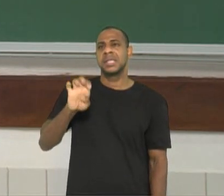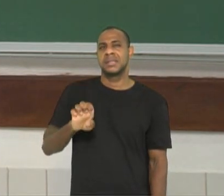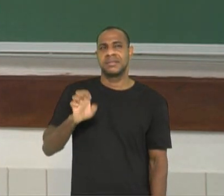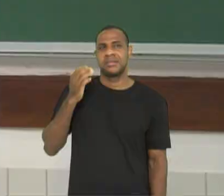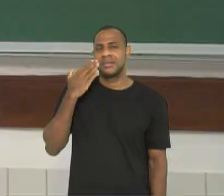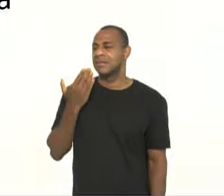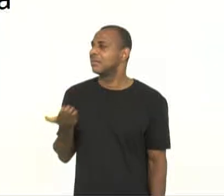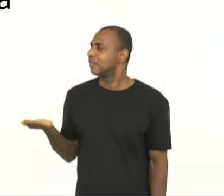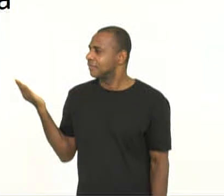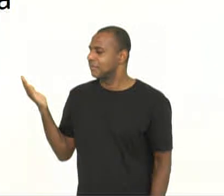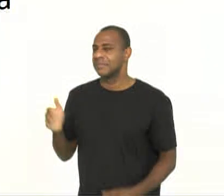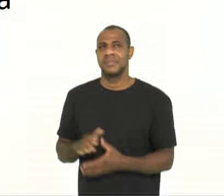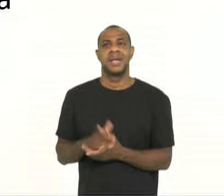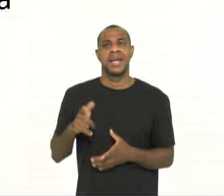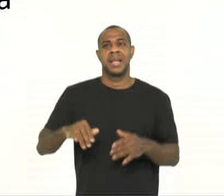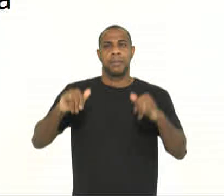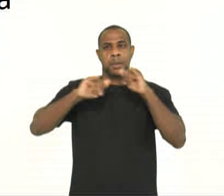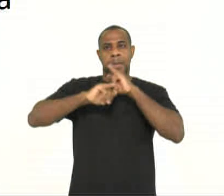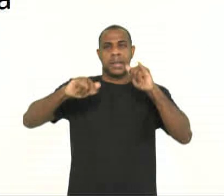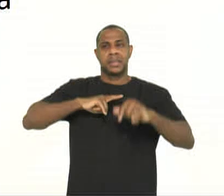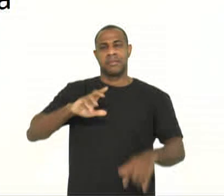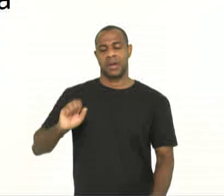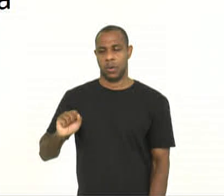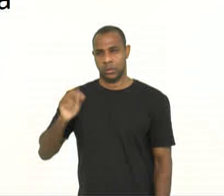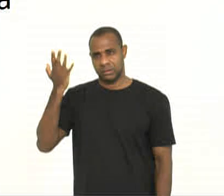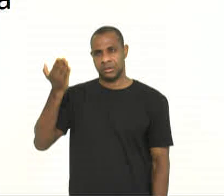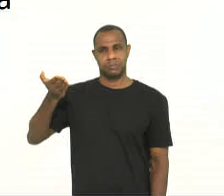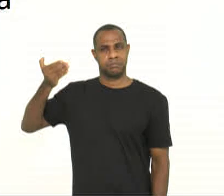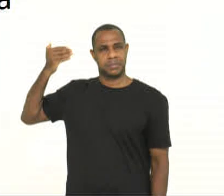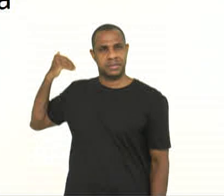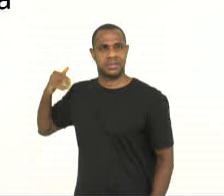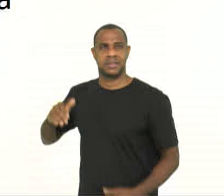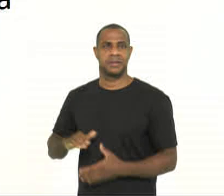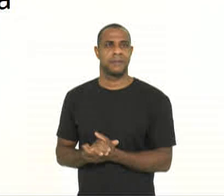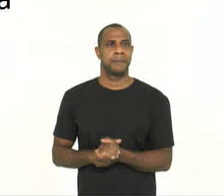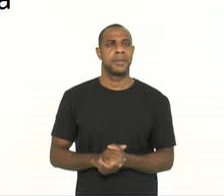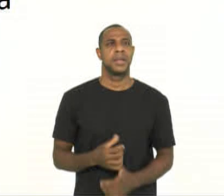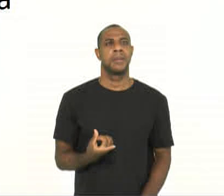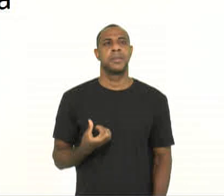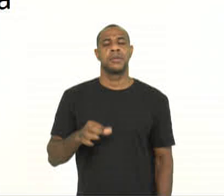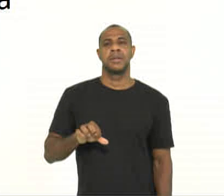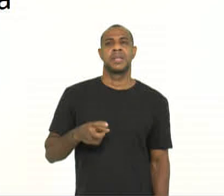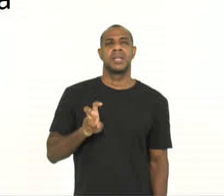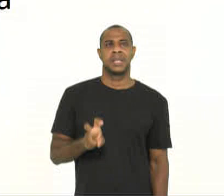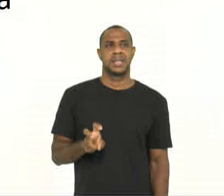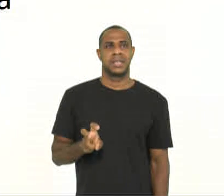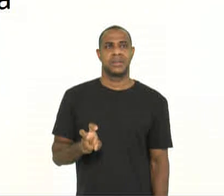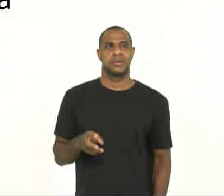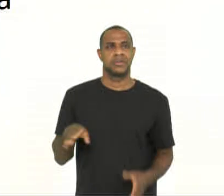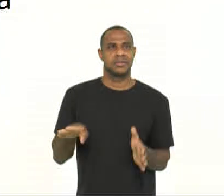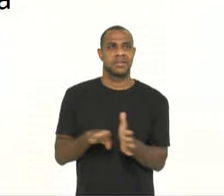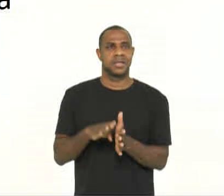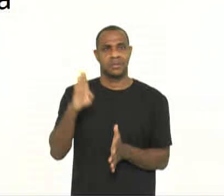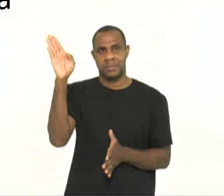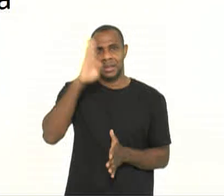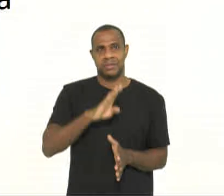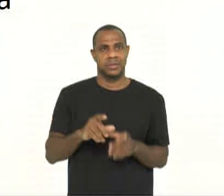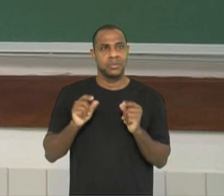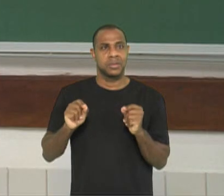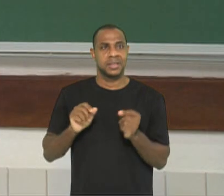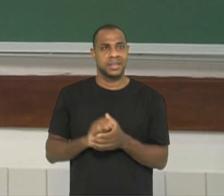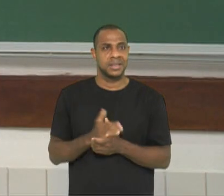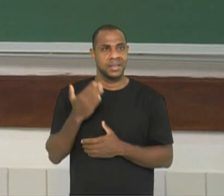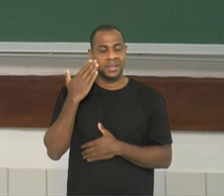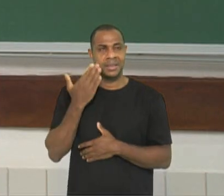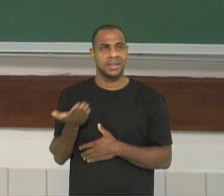acontecendo. E nós vemos que em 85, em 65 chega no Brasil Beatles. E Beatles faz uma transformação com